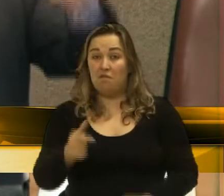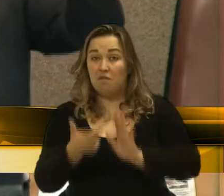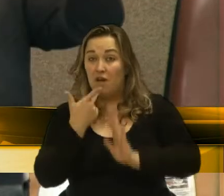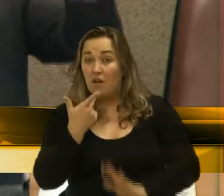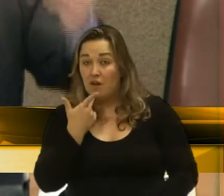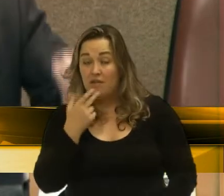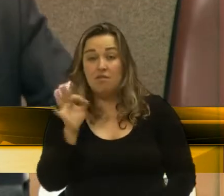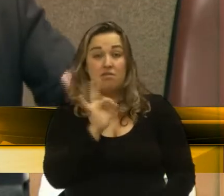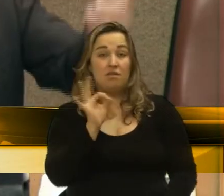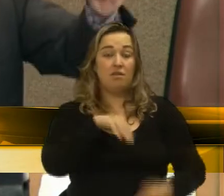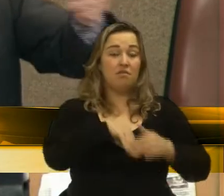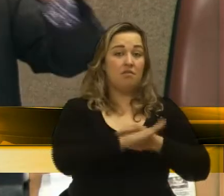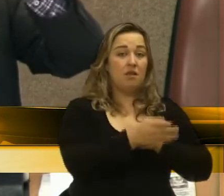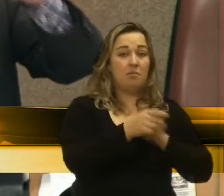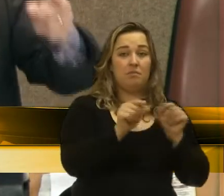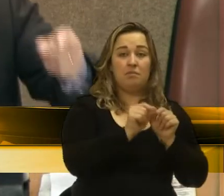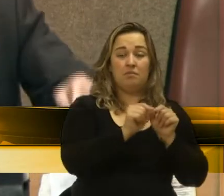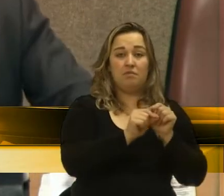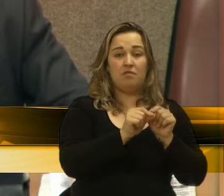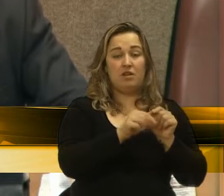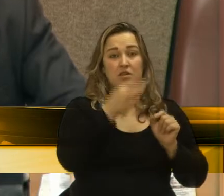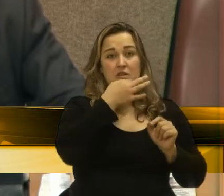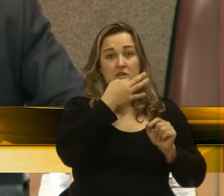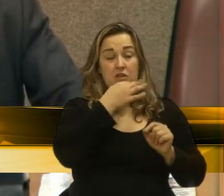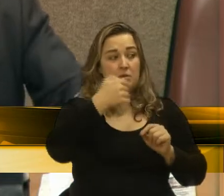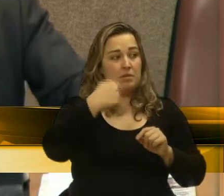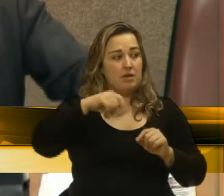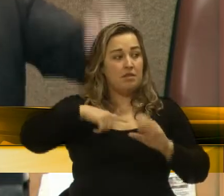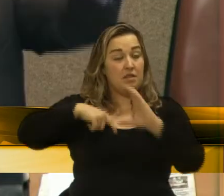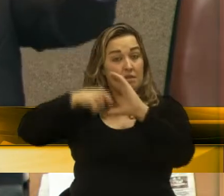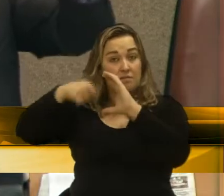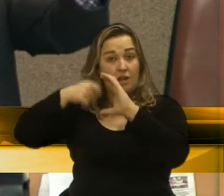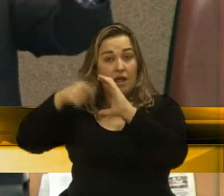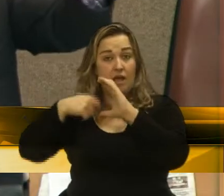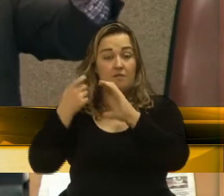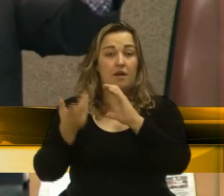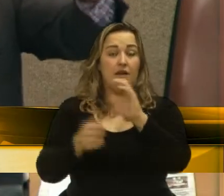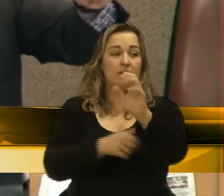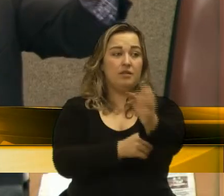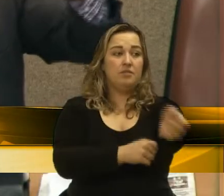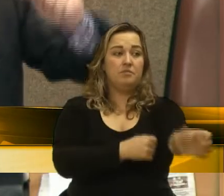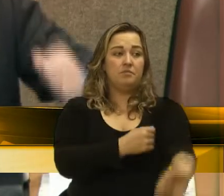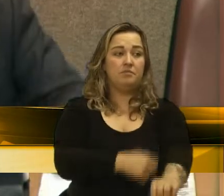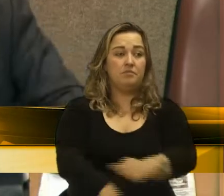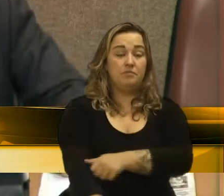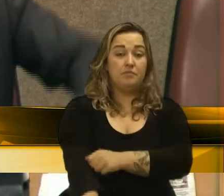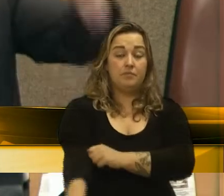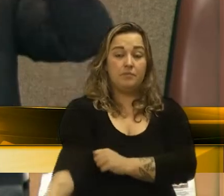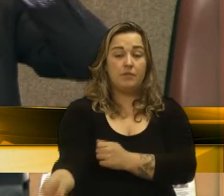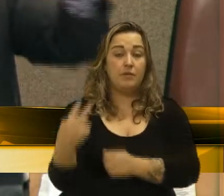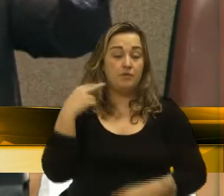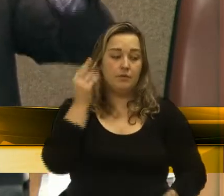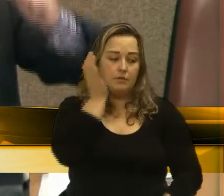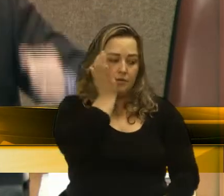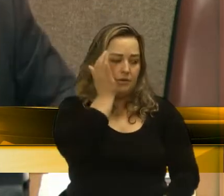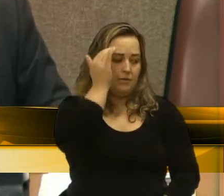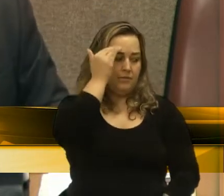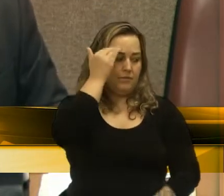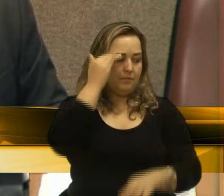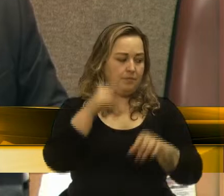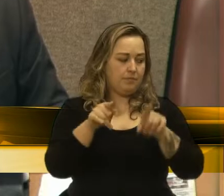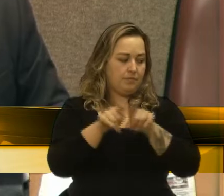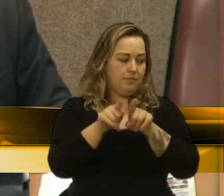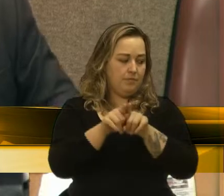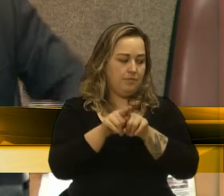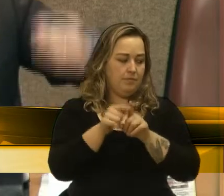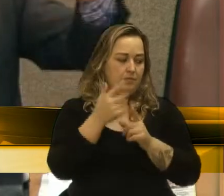Absolutamente nada. Deveria ser gravada e nós deveríamos trazer aqui, vereador Felipe, a sua